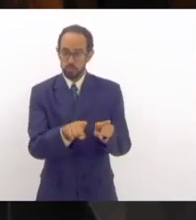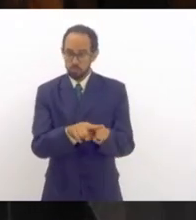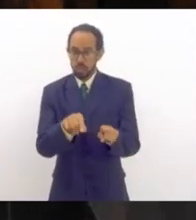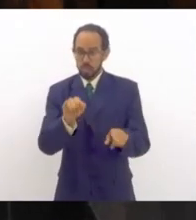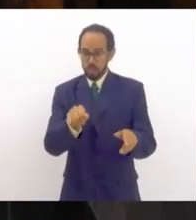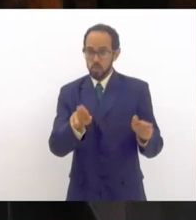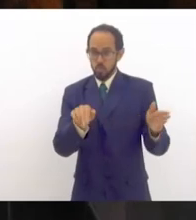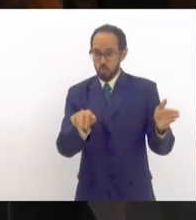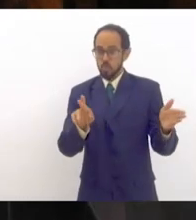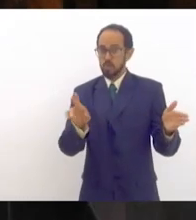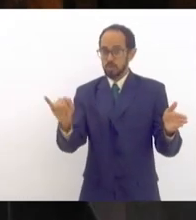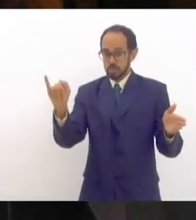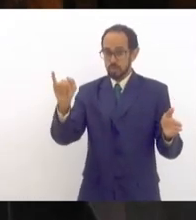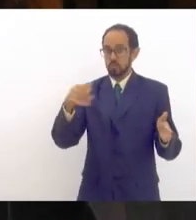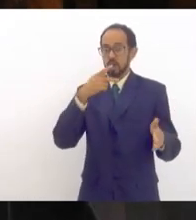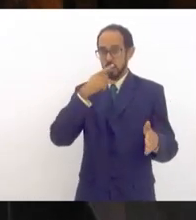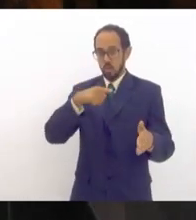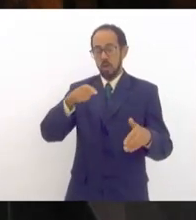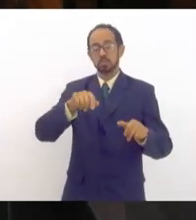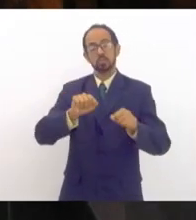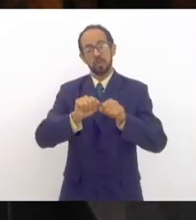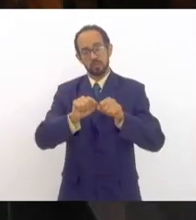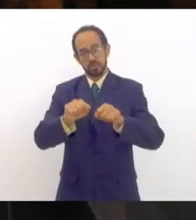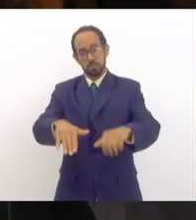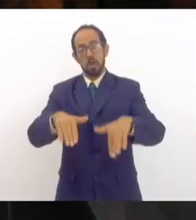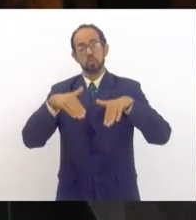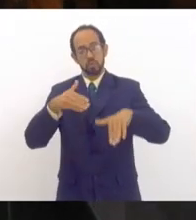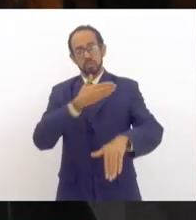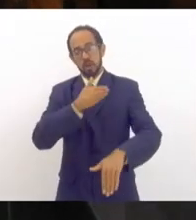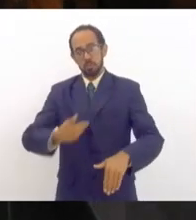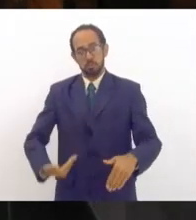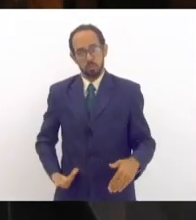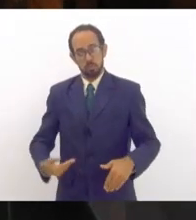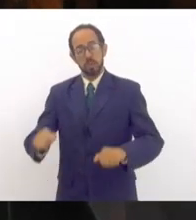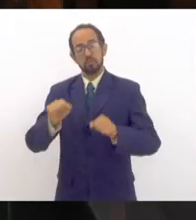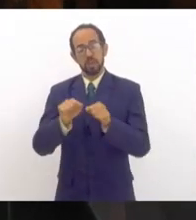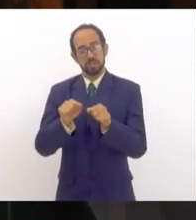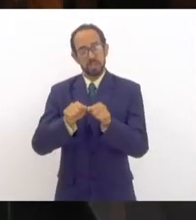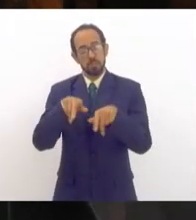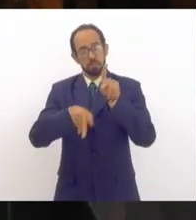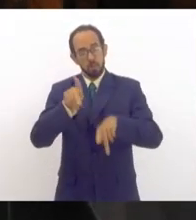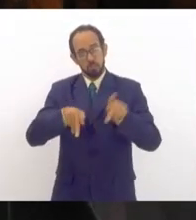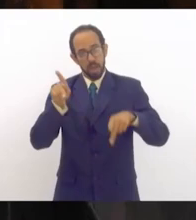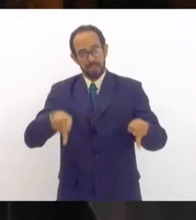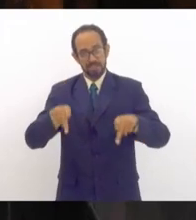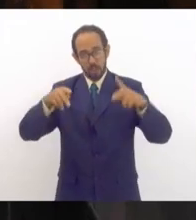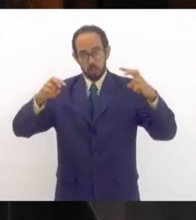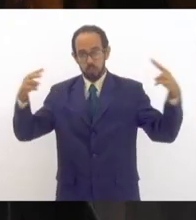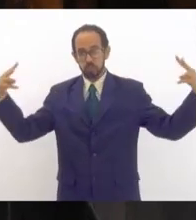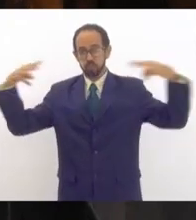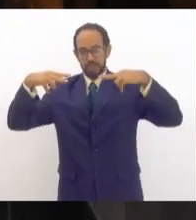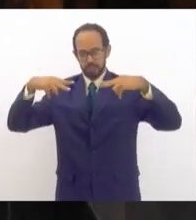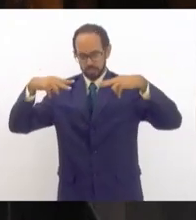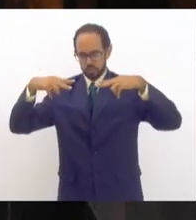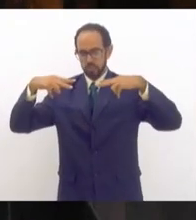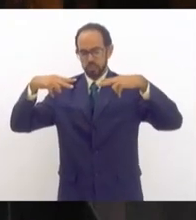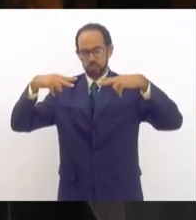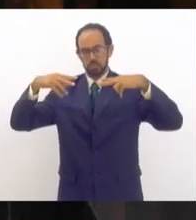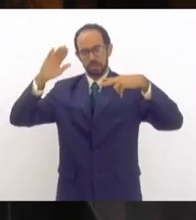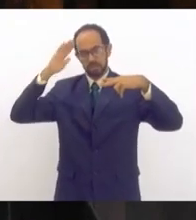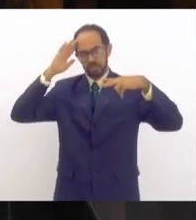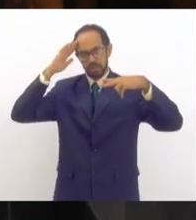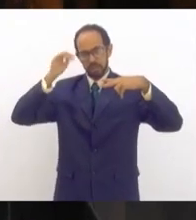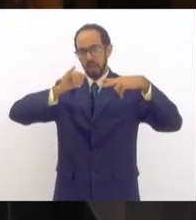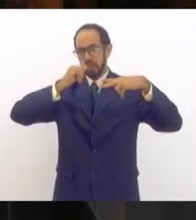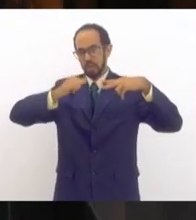nós vamos fazer uma audiência pública colocar a população de cara para eles para eles entenderem Que luz